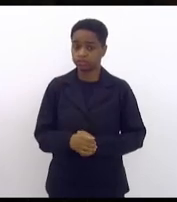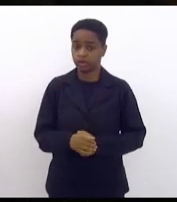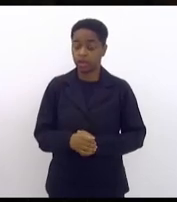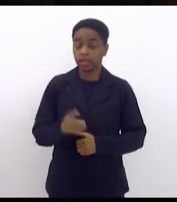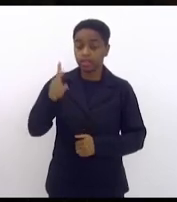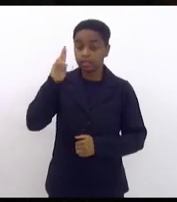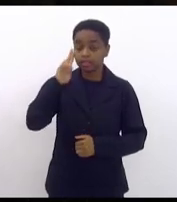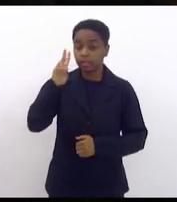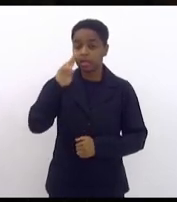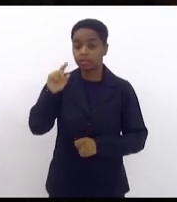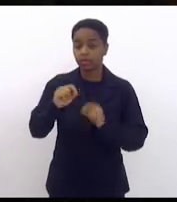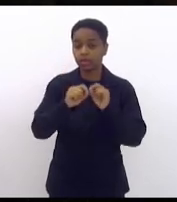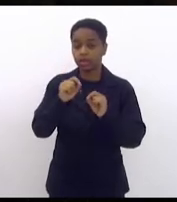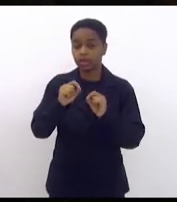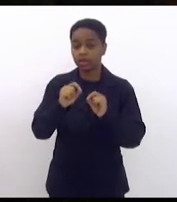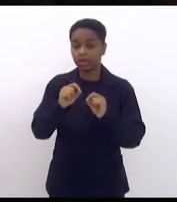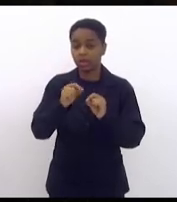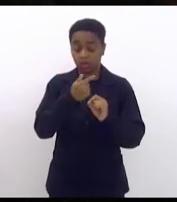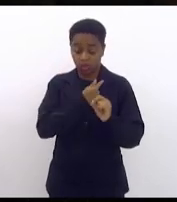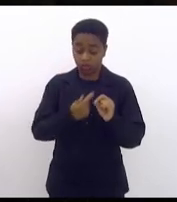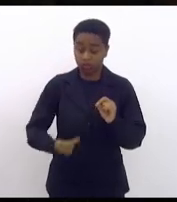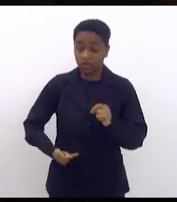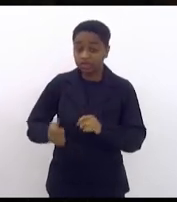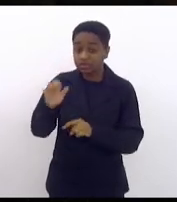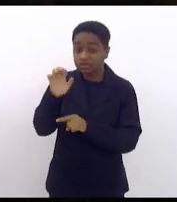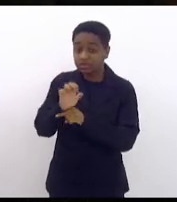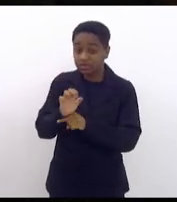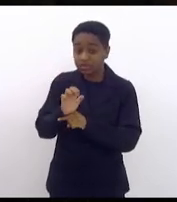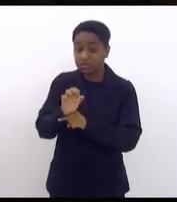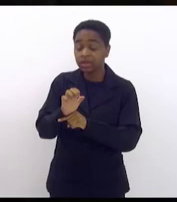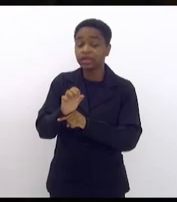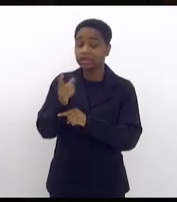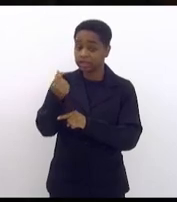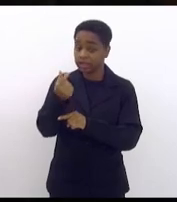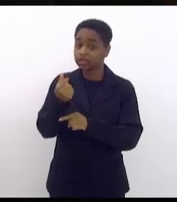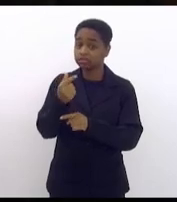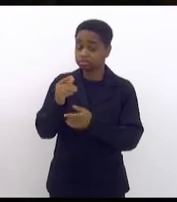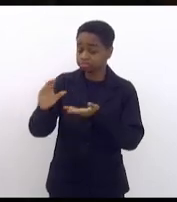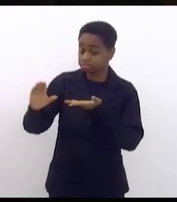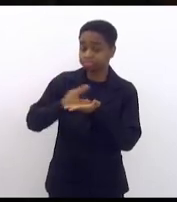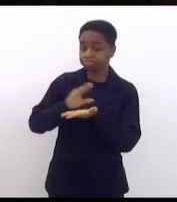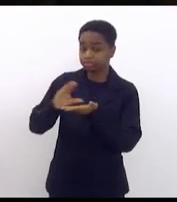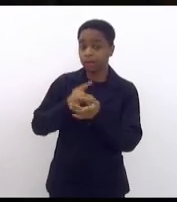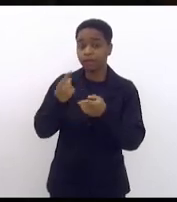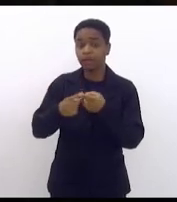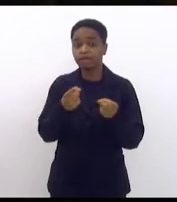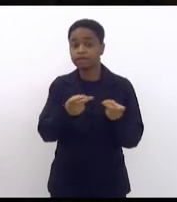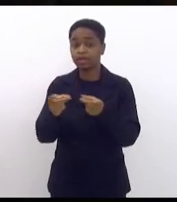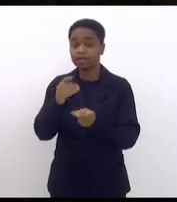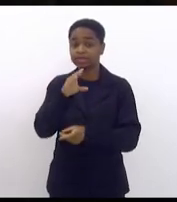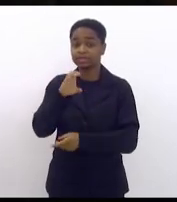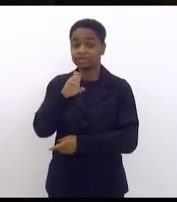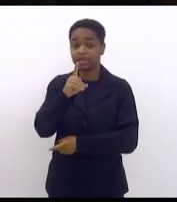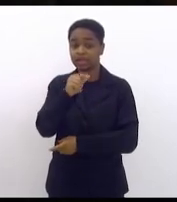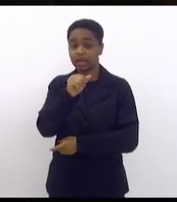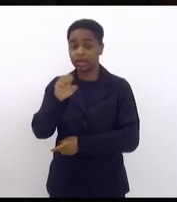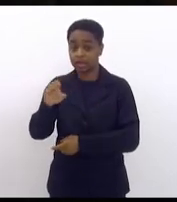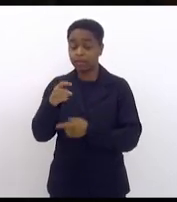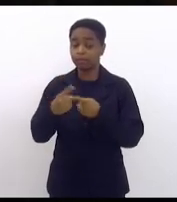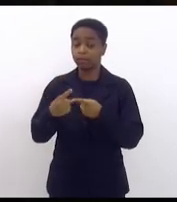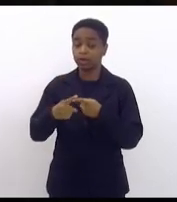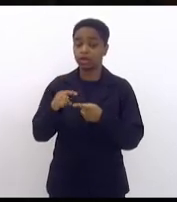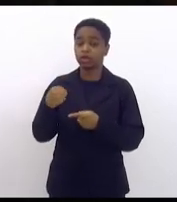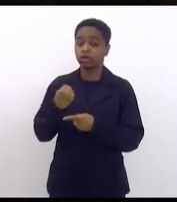a parte que o governo do Estado teve na venda da SEDAI. A venda da SEDAI custou 14 bilhões de